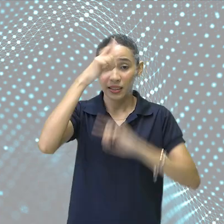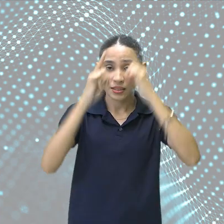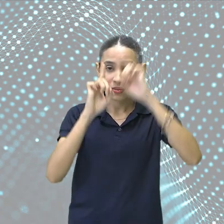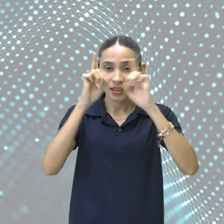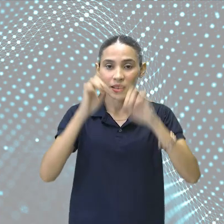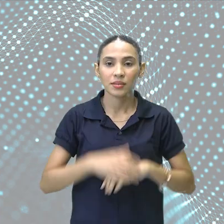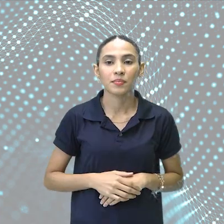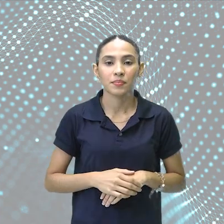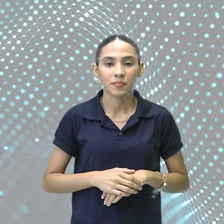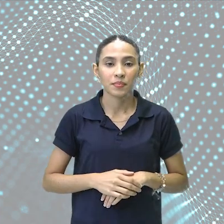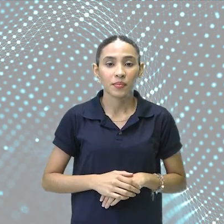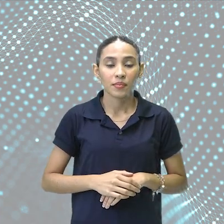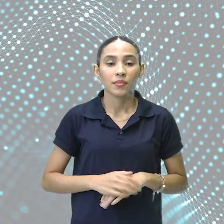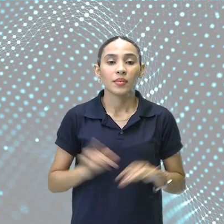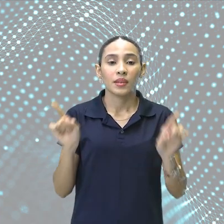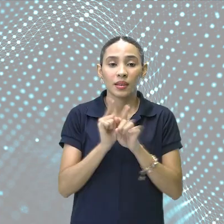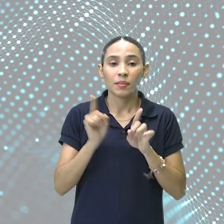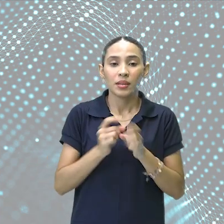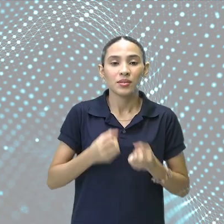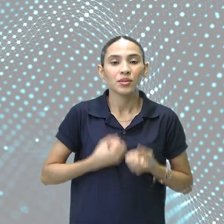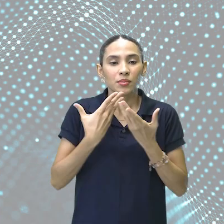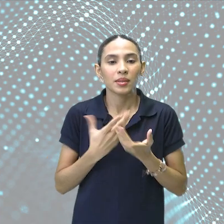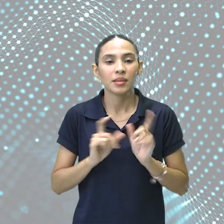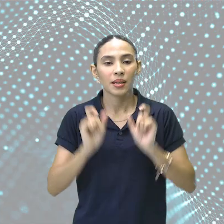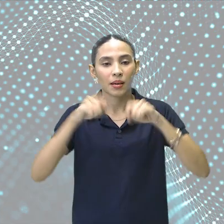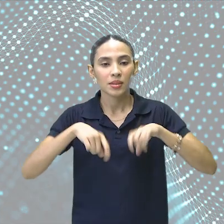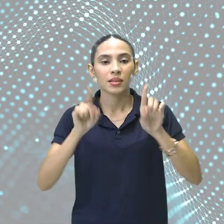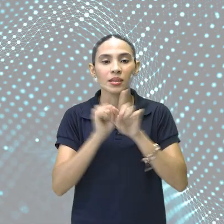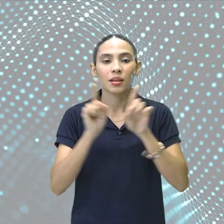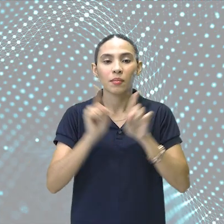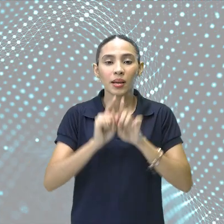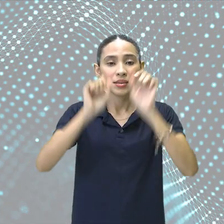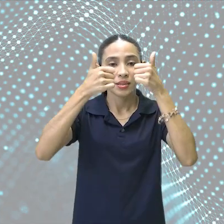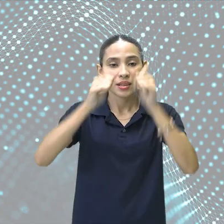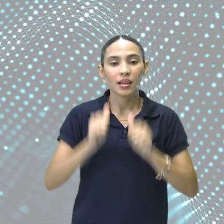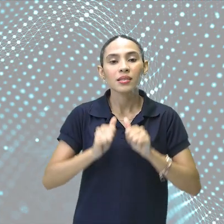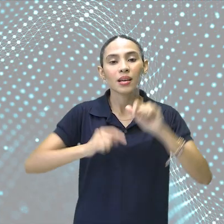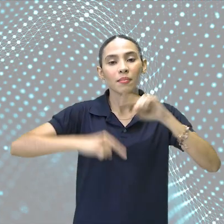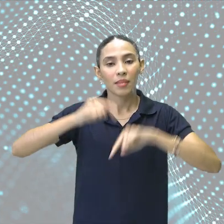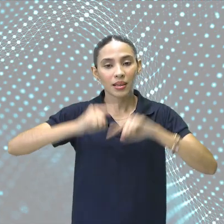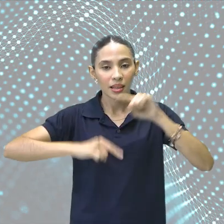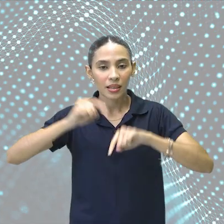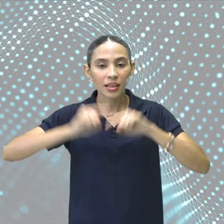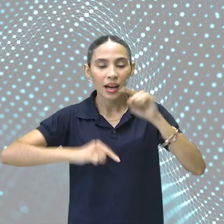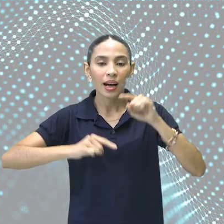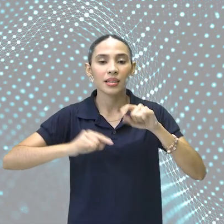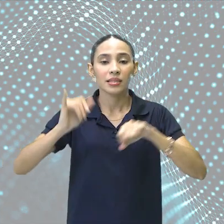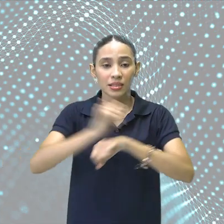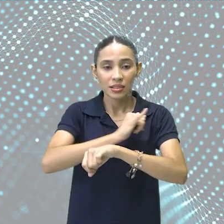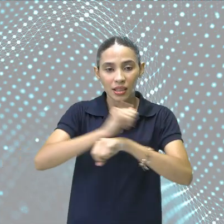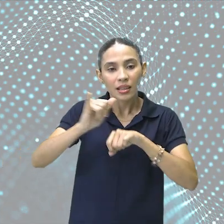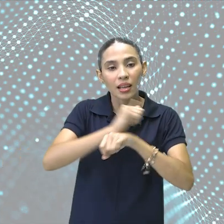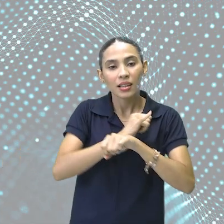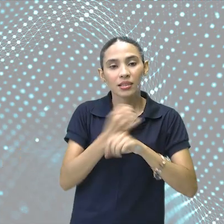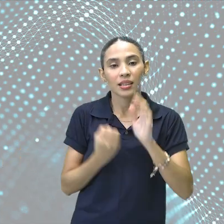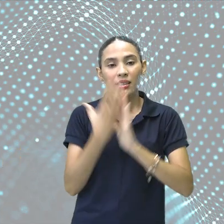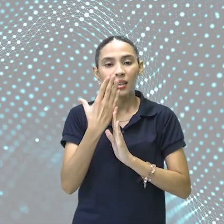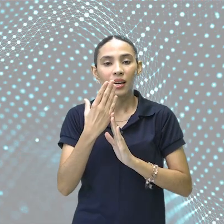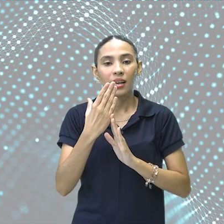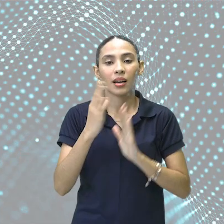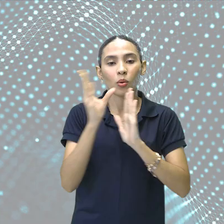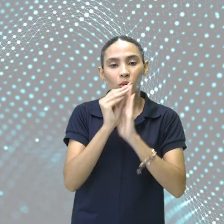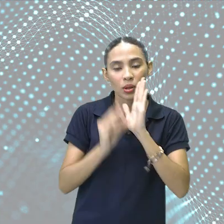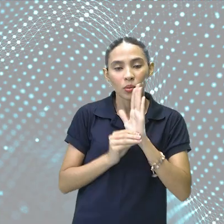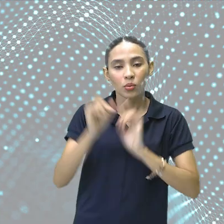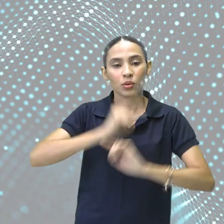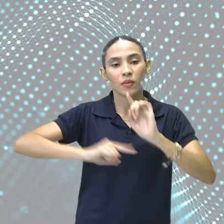criatividade, por sua vez, se expressa na capacidade de explorar os recursos digitais para criar conteúdos